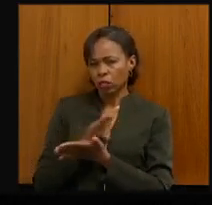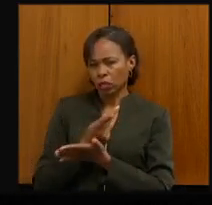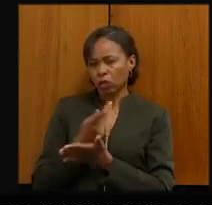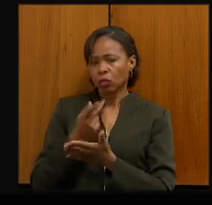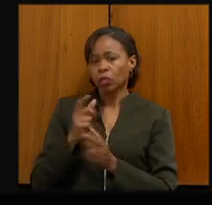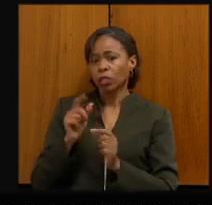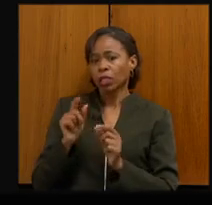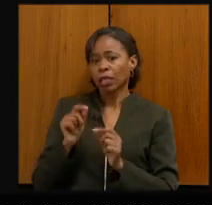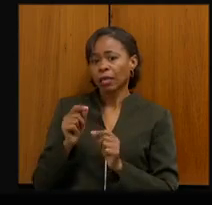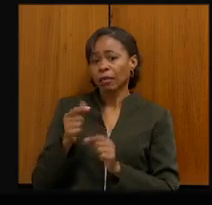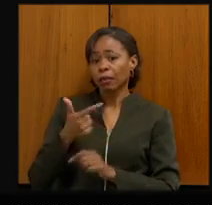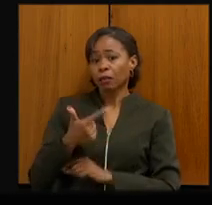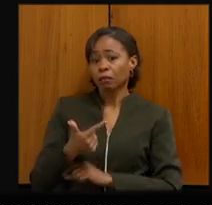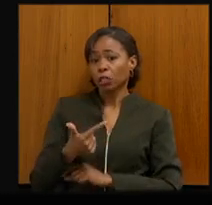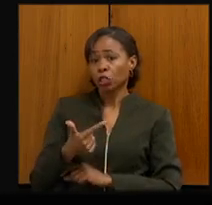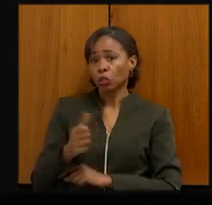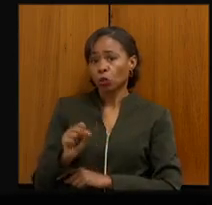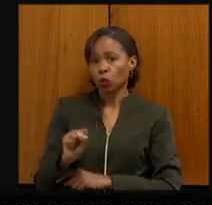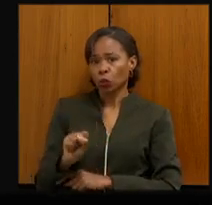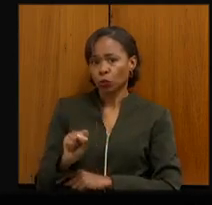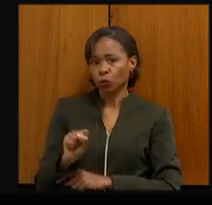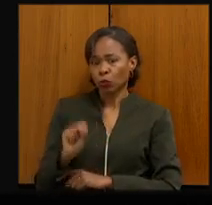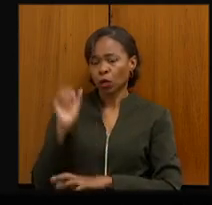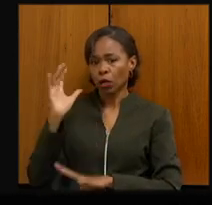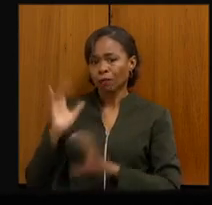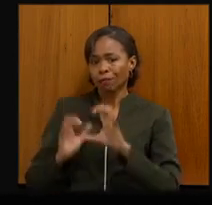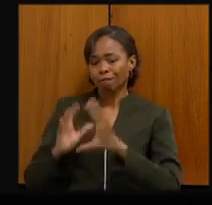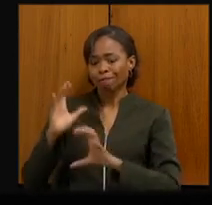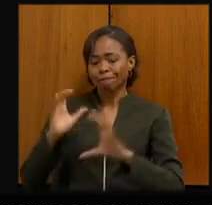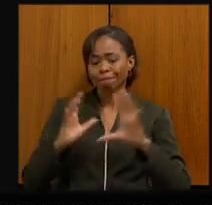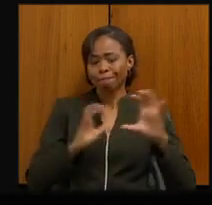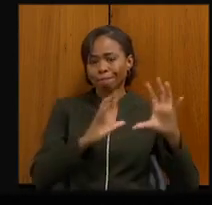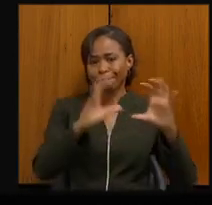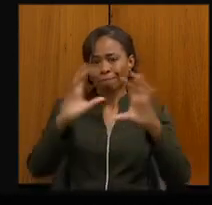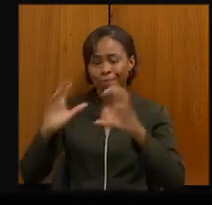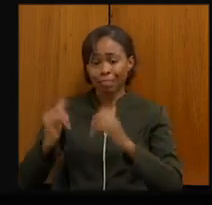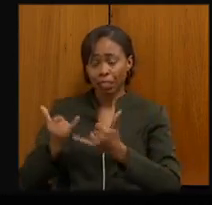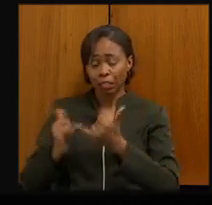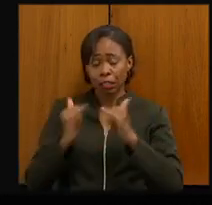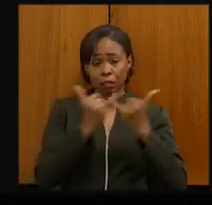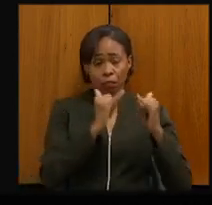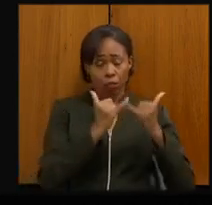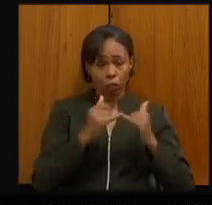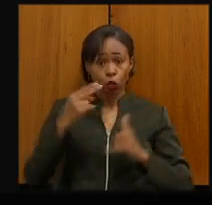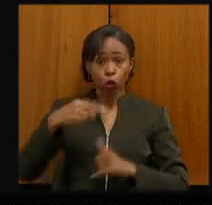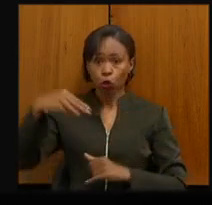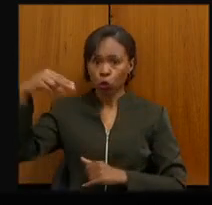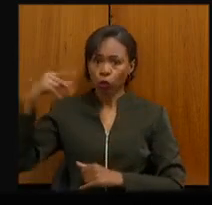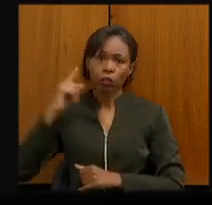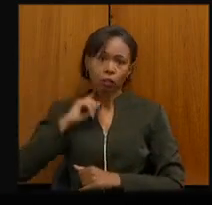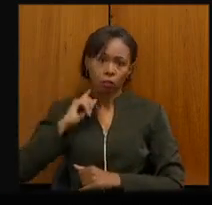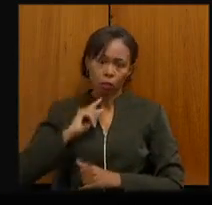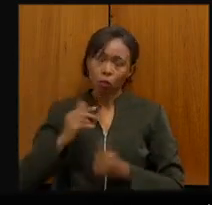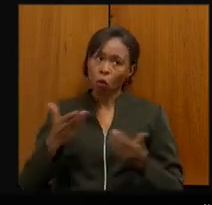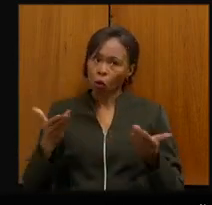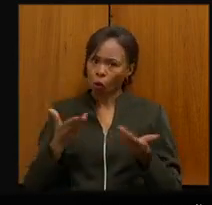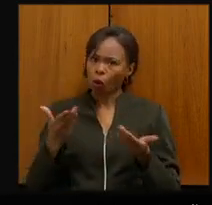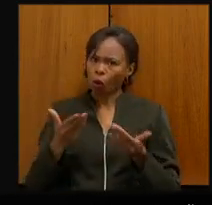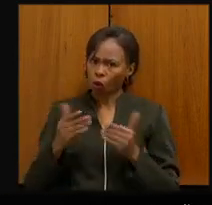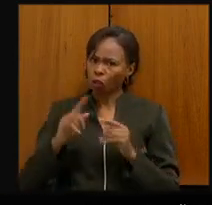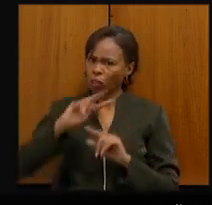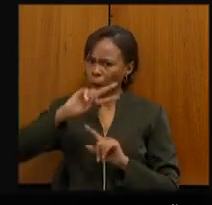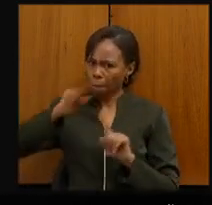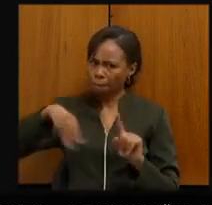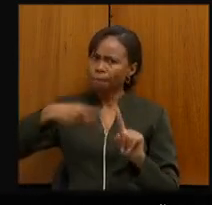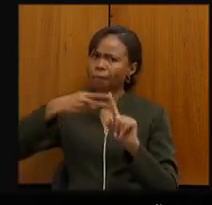caracterização de 28 conflitos nessa região do norte de Minas se hoje Se fizer esse deslocamento ele vai no mínimo